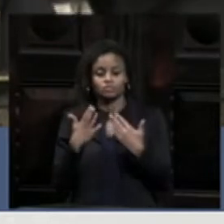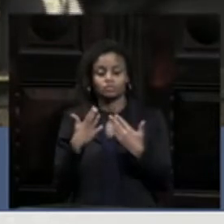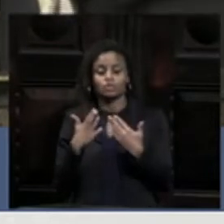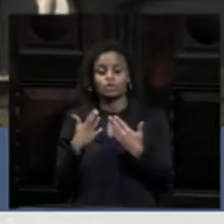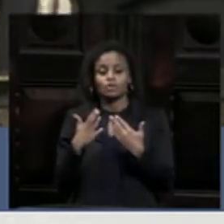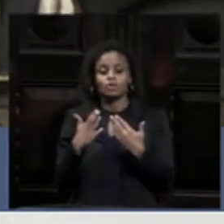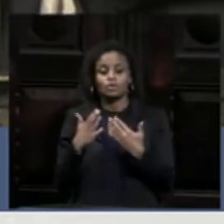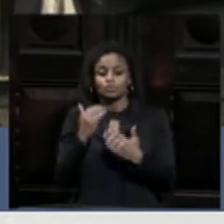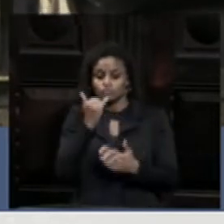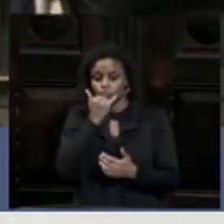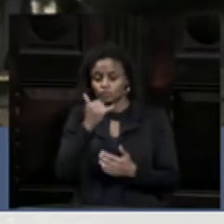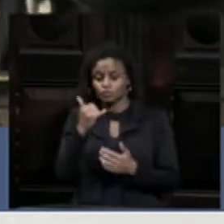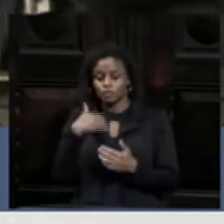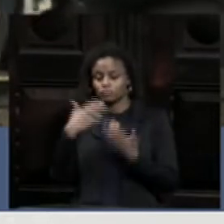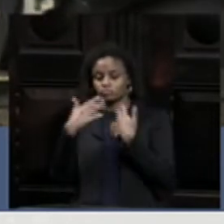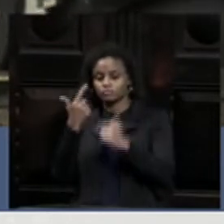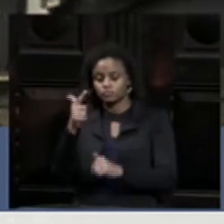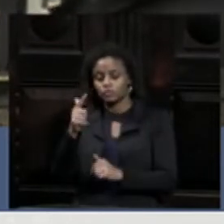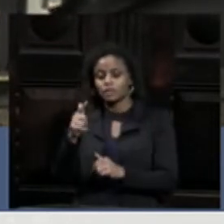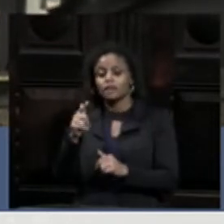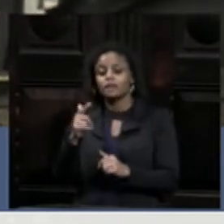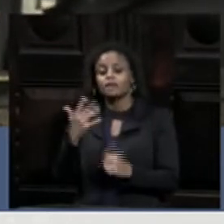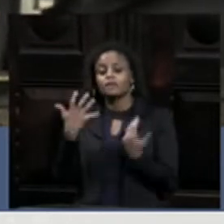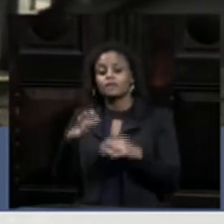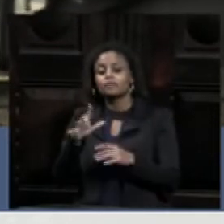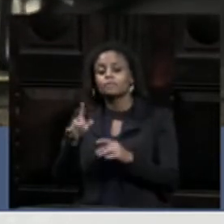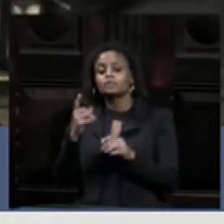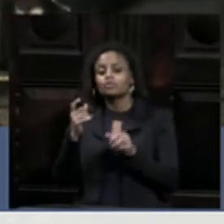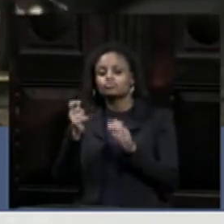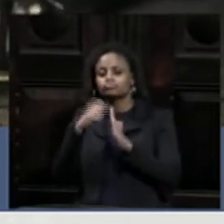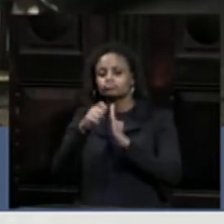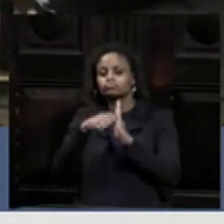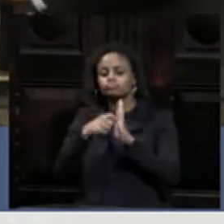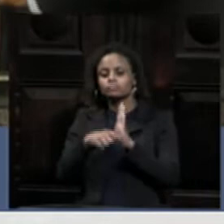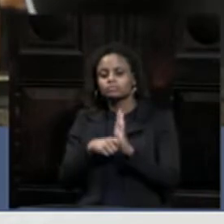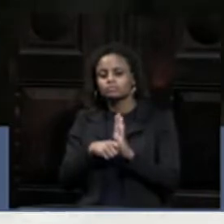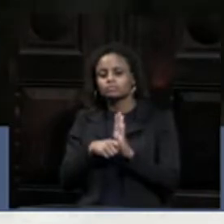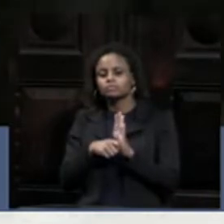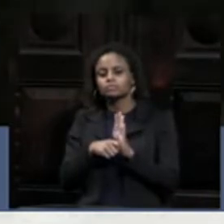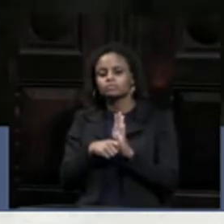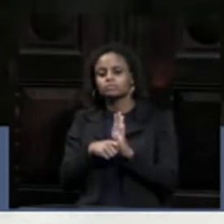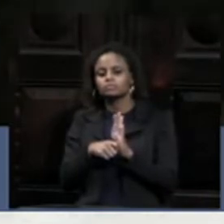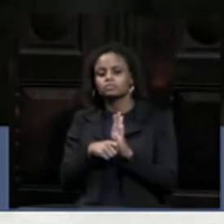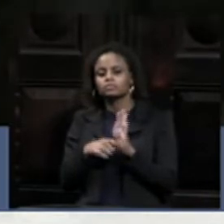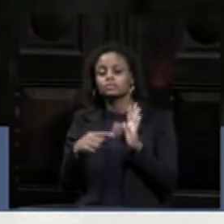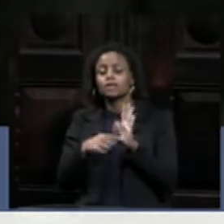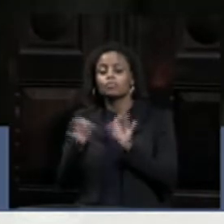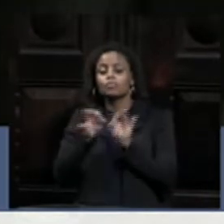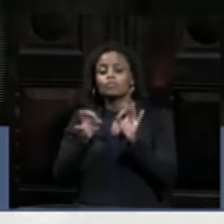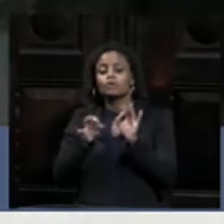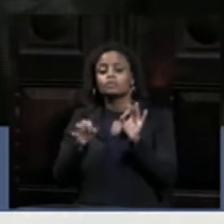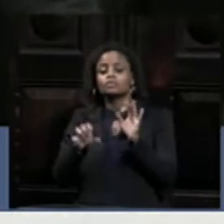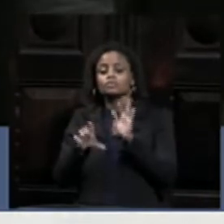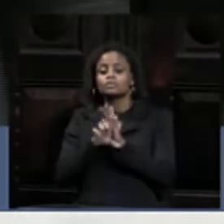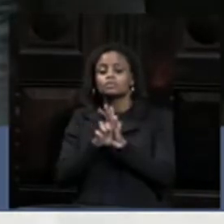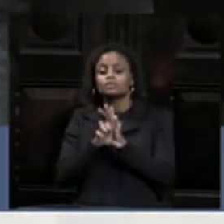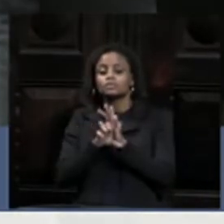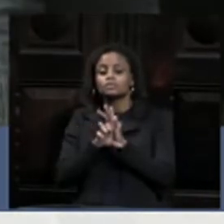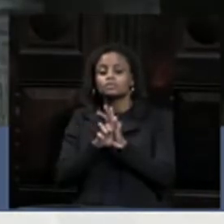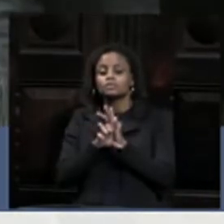discutir, só corrigir aqui as minhas reflexões. O projeto é autorizativo, então muitas das minhas questões